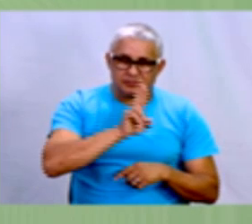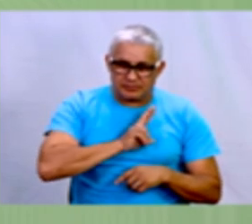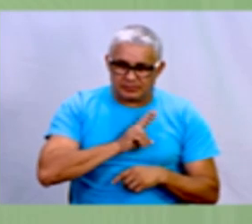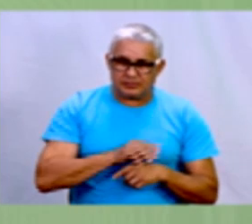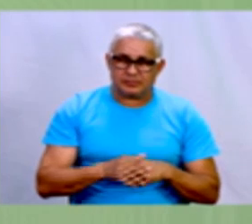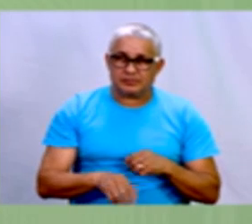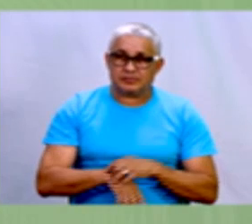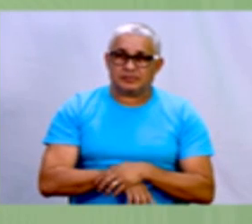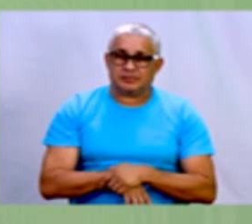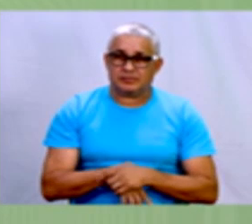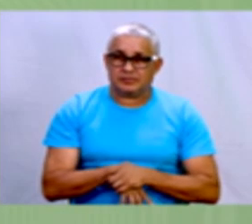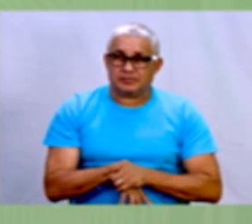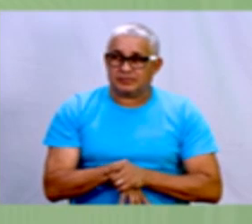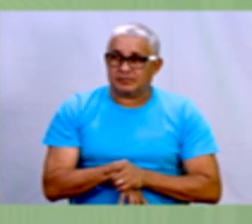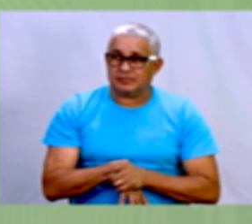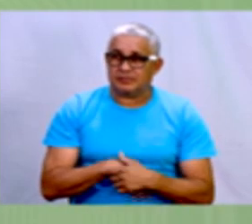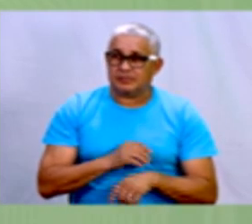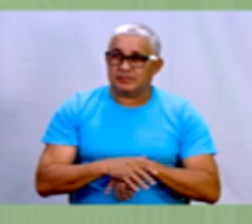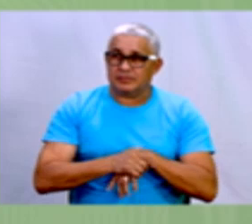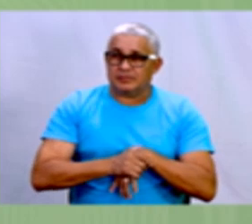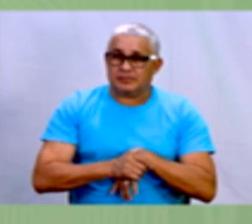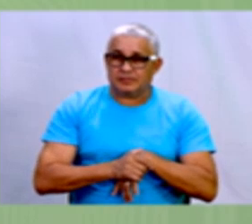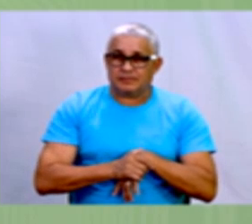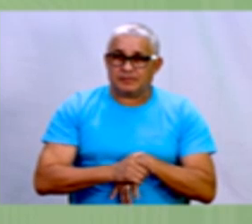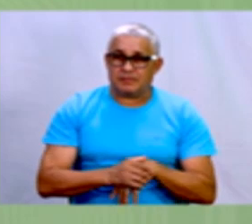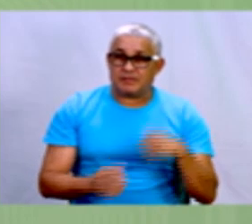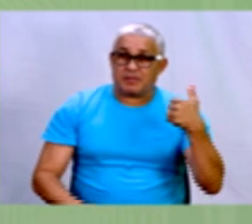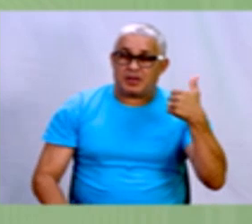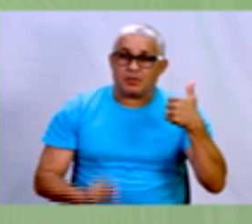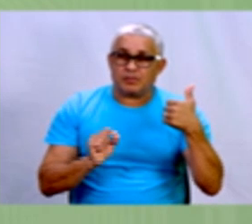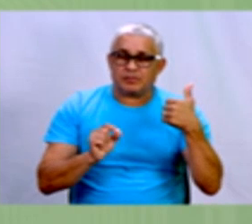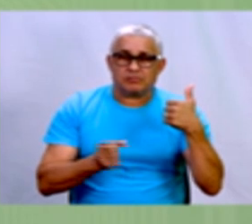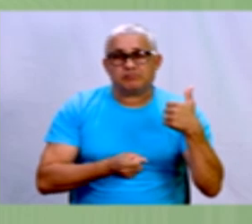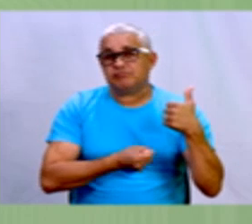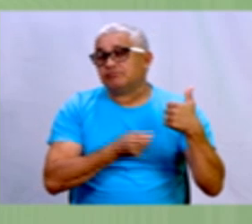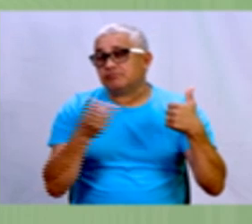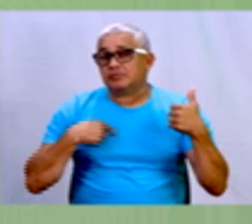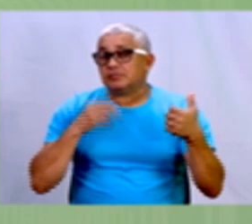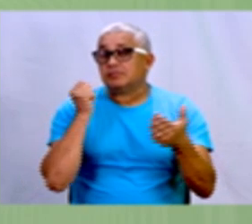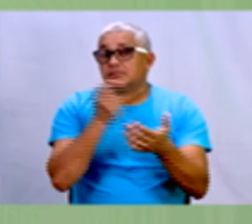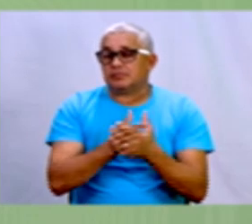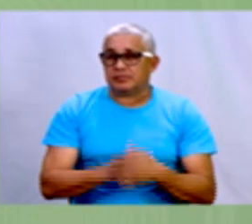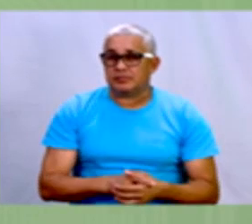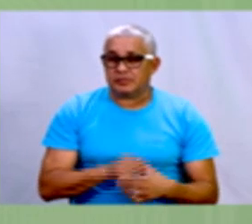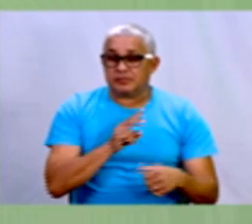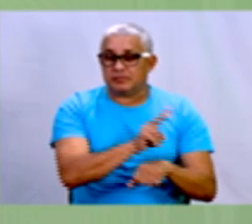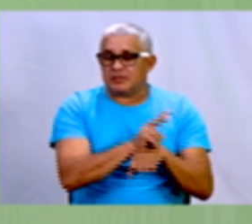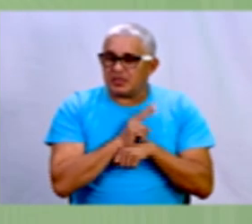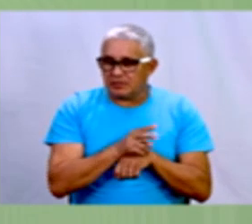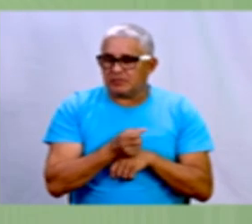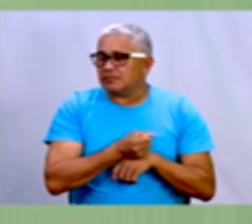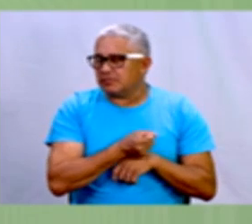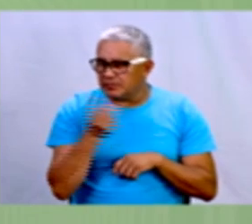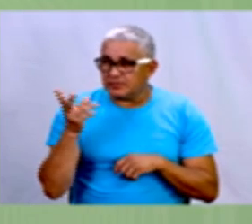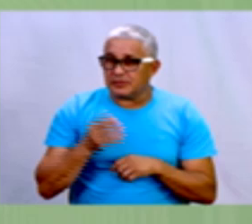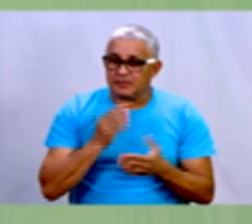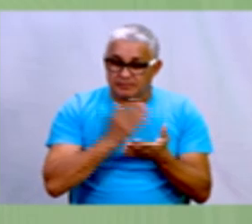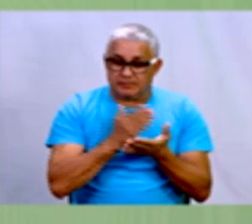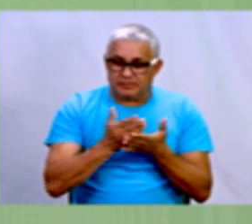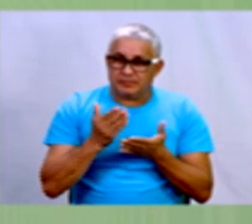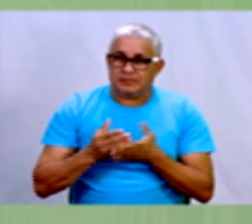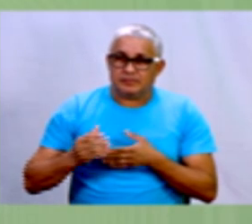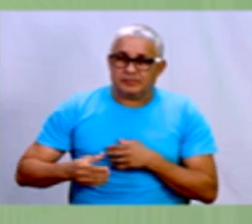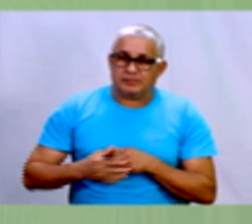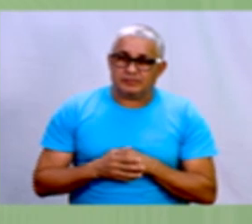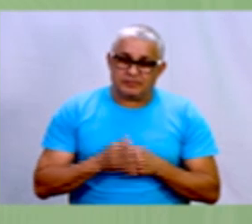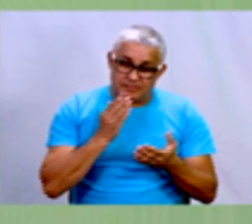para a gente, tá? A primeira coisa, quanto que é que eu paguei, que eu emprestei, né? eu parcelei o telefone. Quando a gente